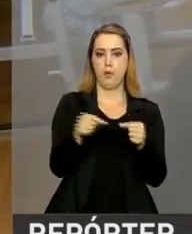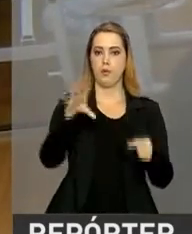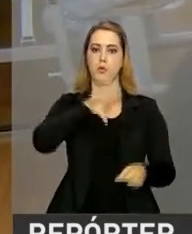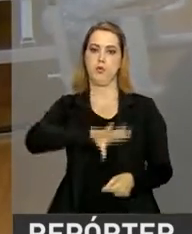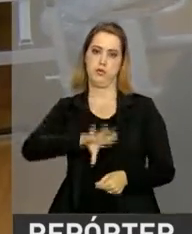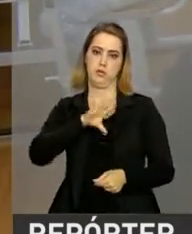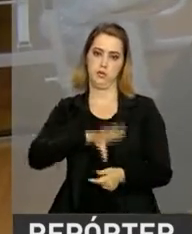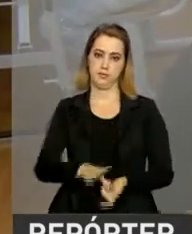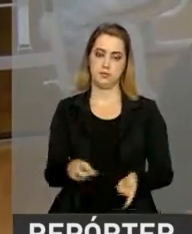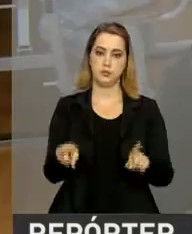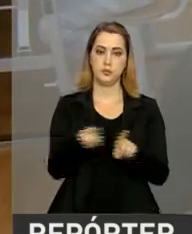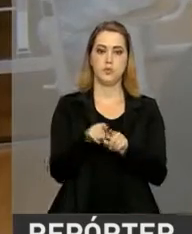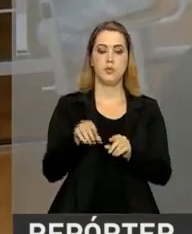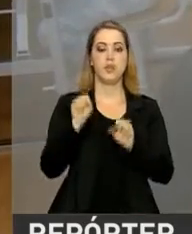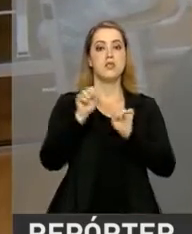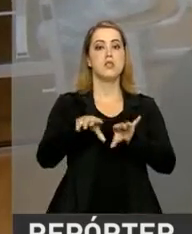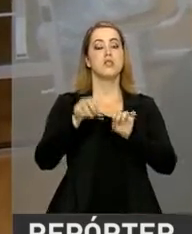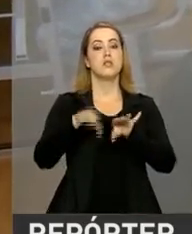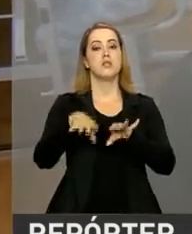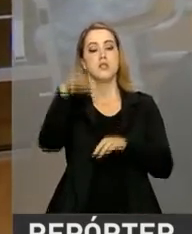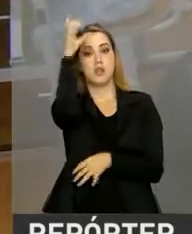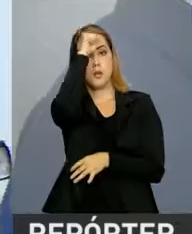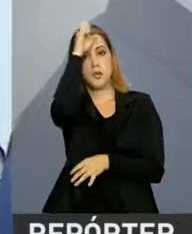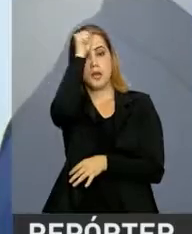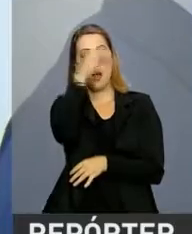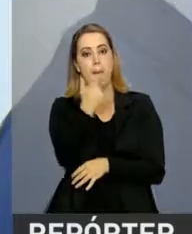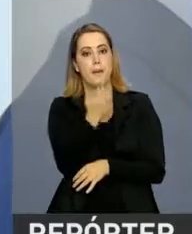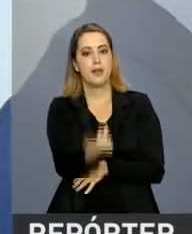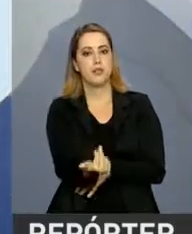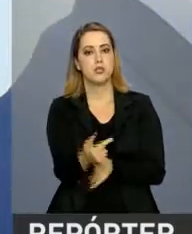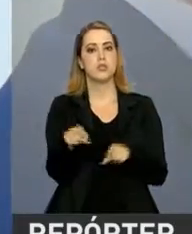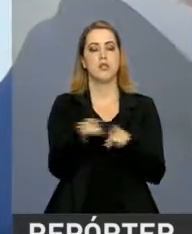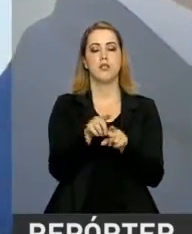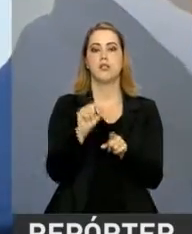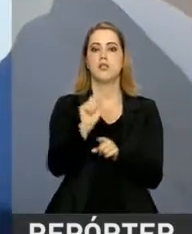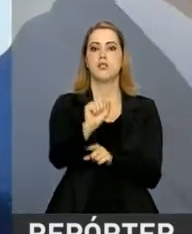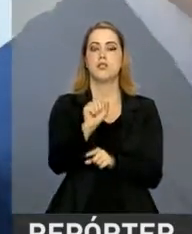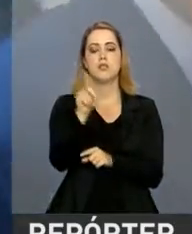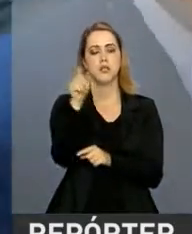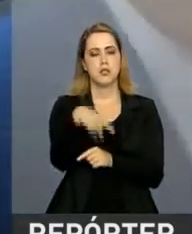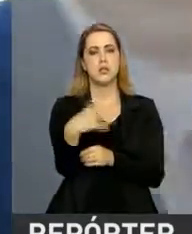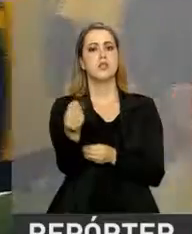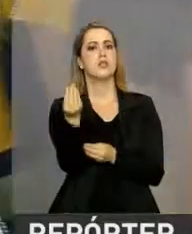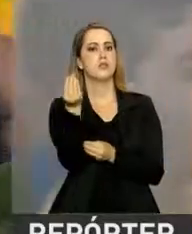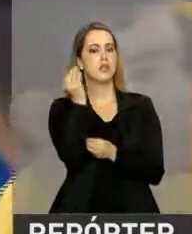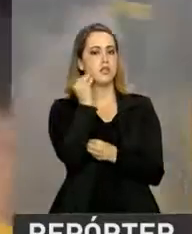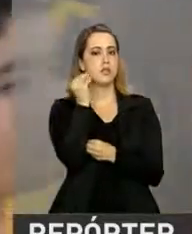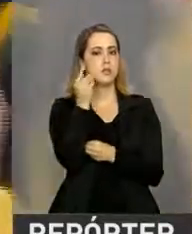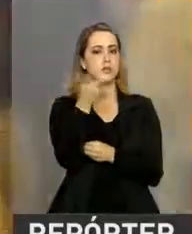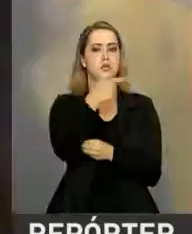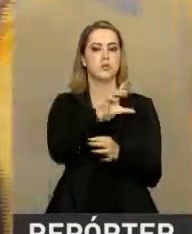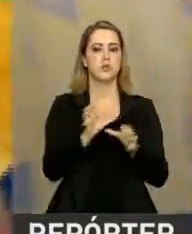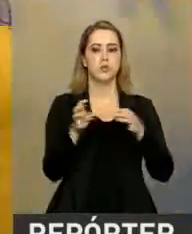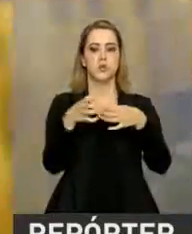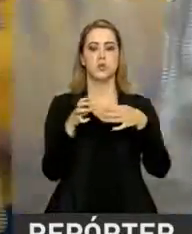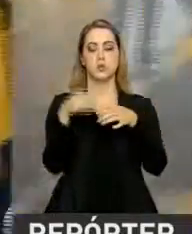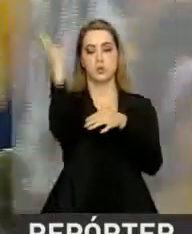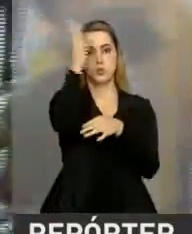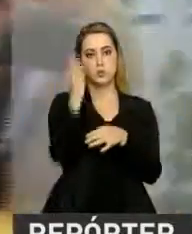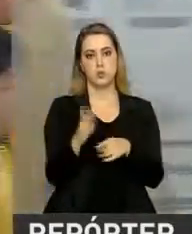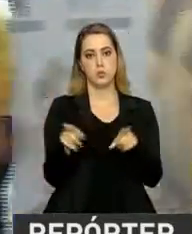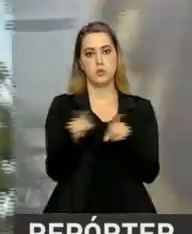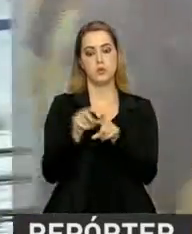também têm aulas de inglês a escola é modelo para as outras instituições brasileiras no país e oferece